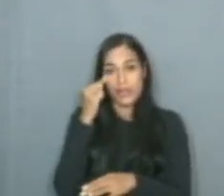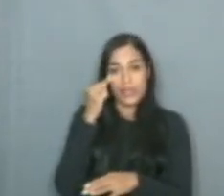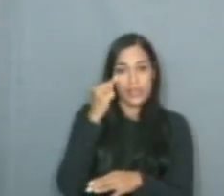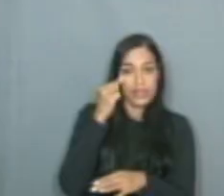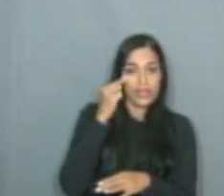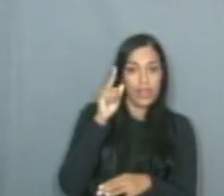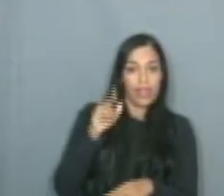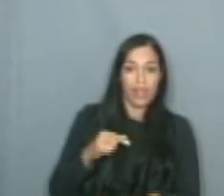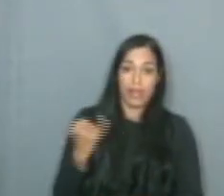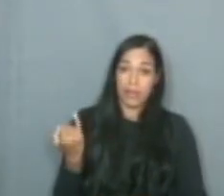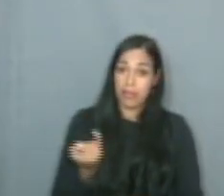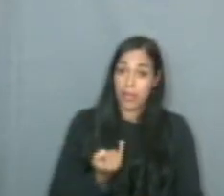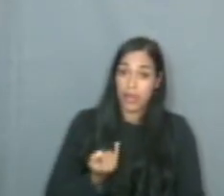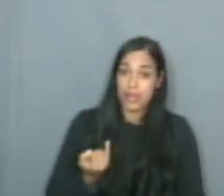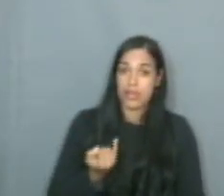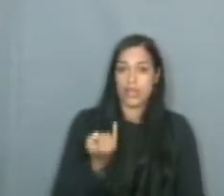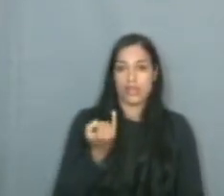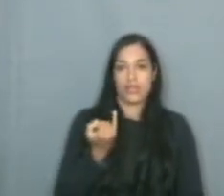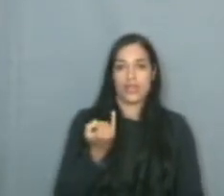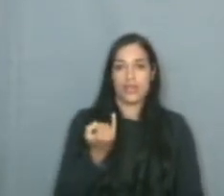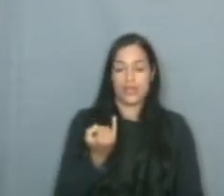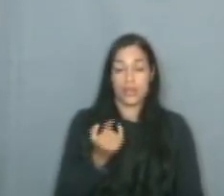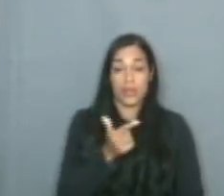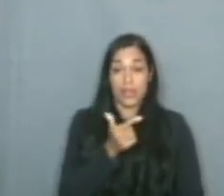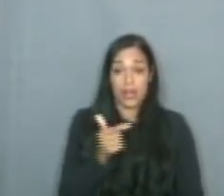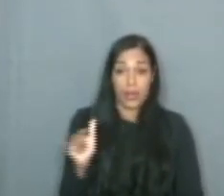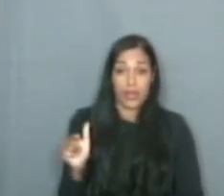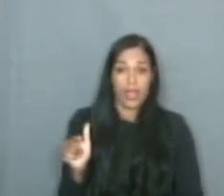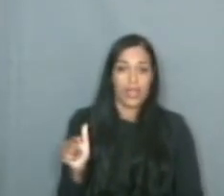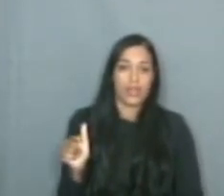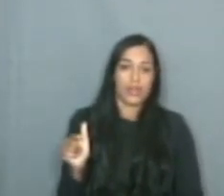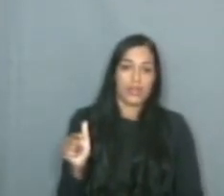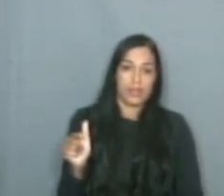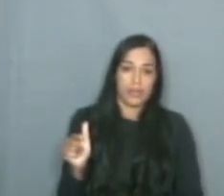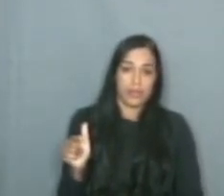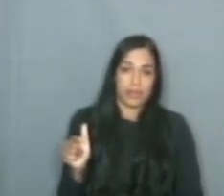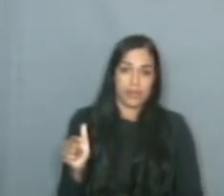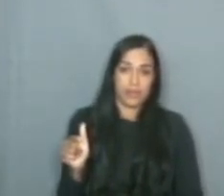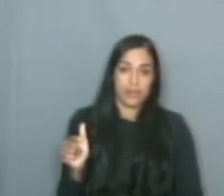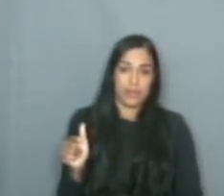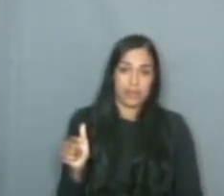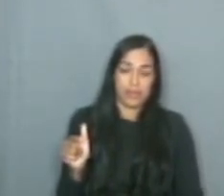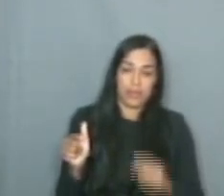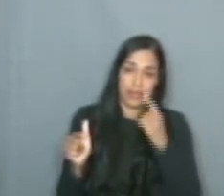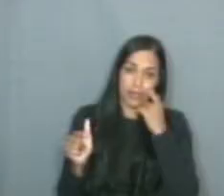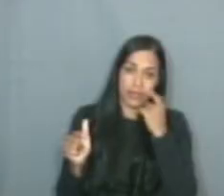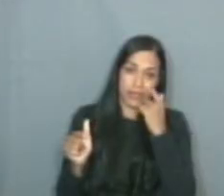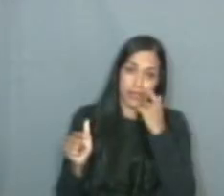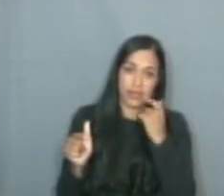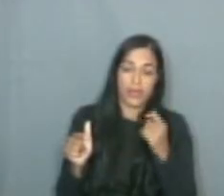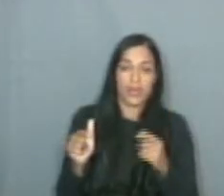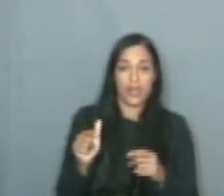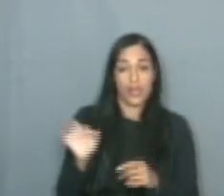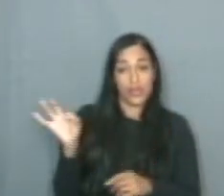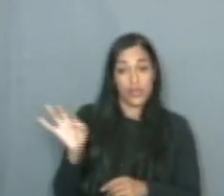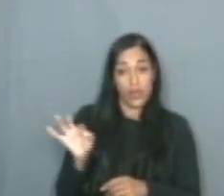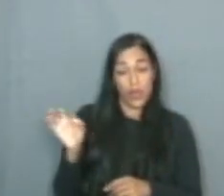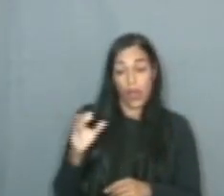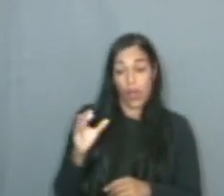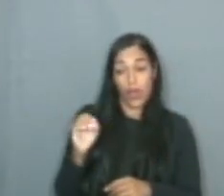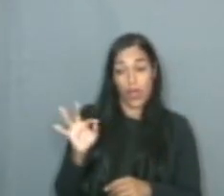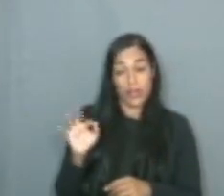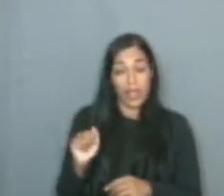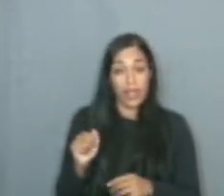E é importante registrar que quando não há a contemplação das cotas, essas vagas